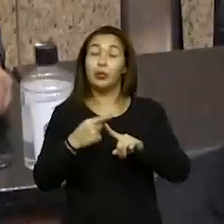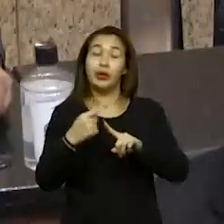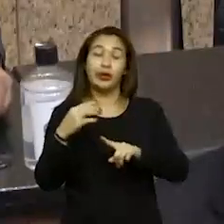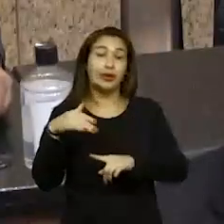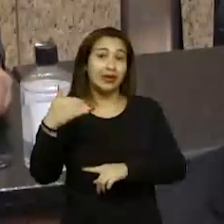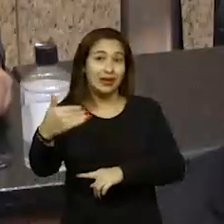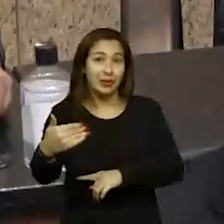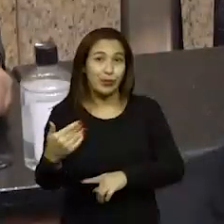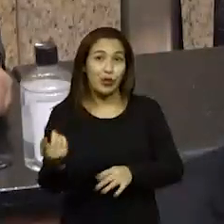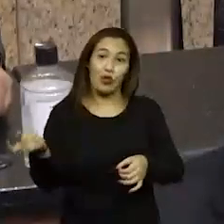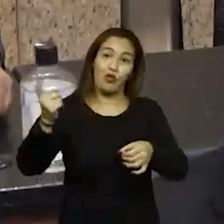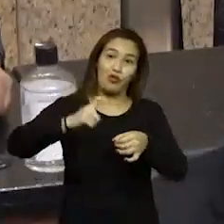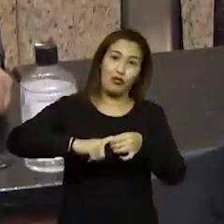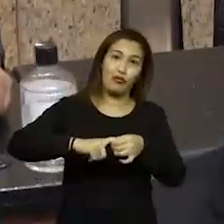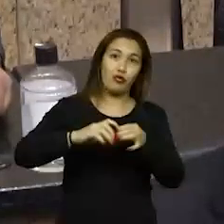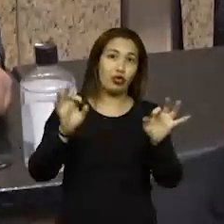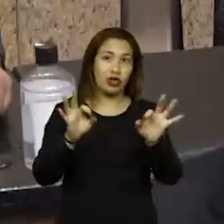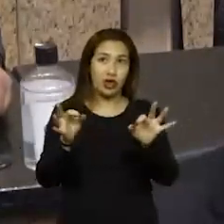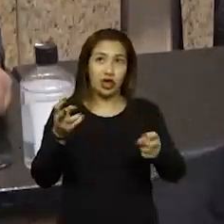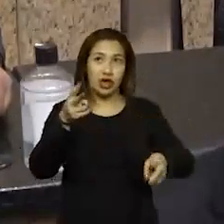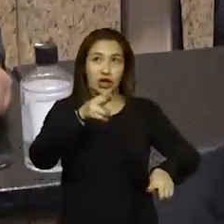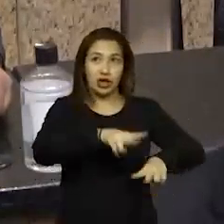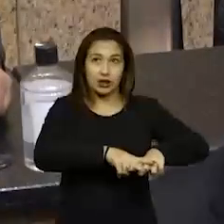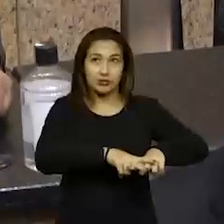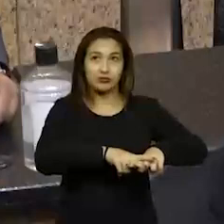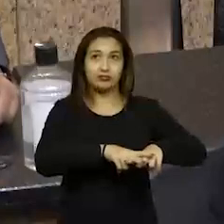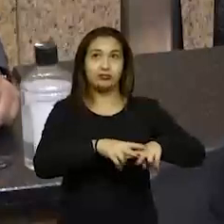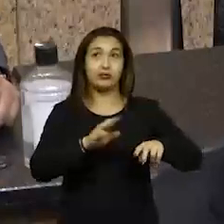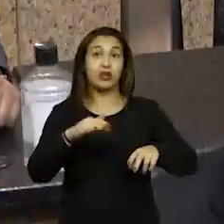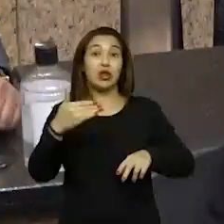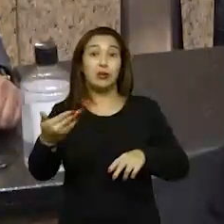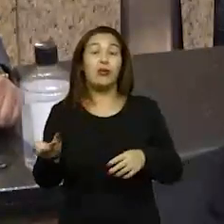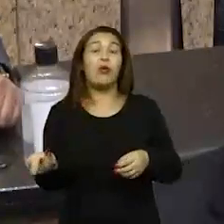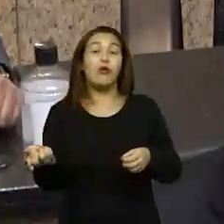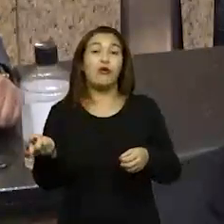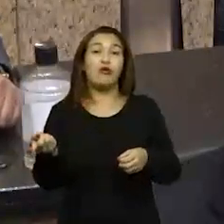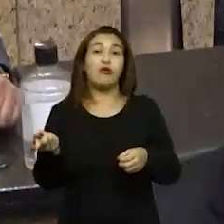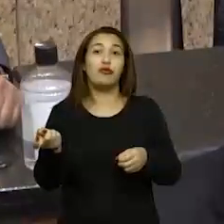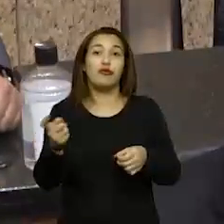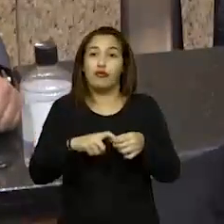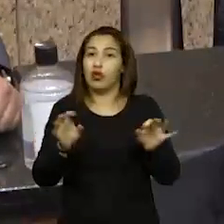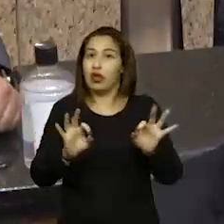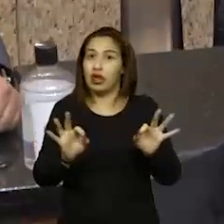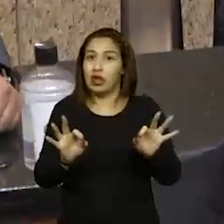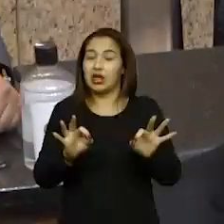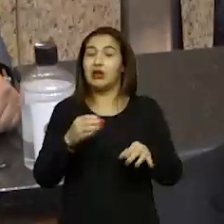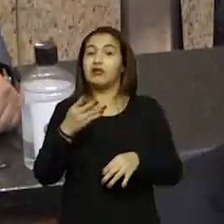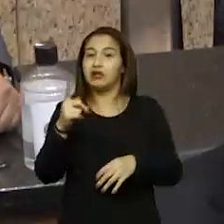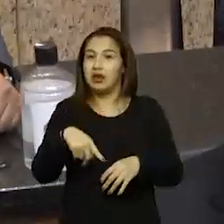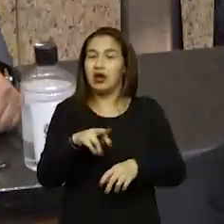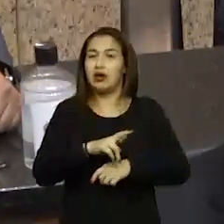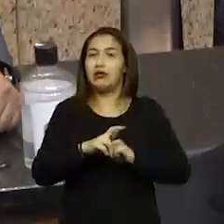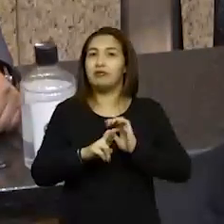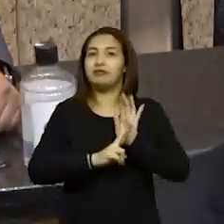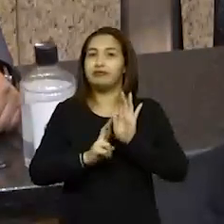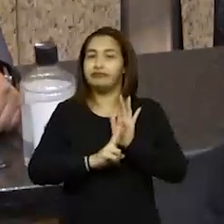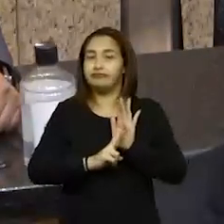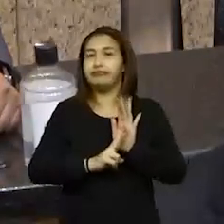você não retorna, que você é considerado foragido, naquele meio tempo, você ainda é responsabilidade do Estado,